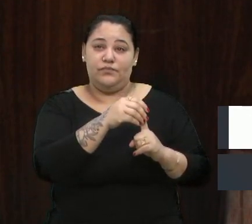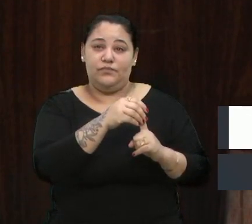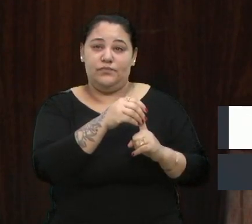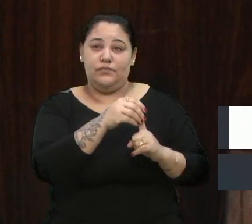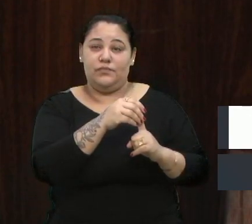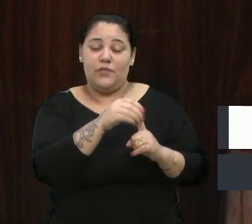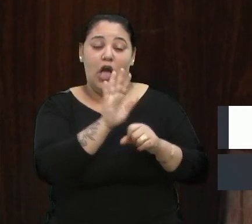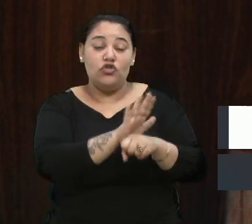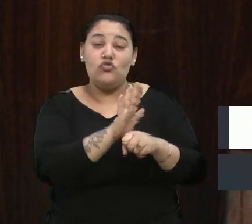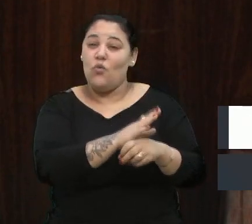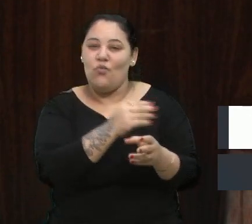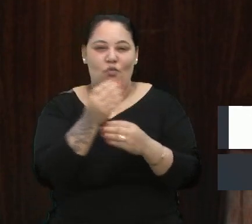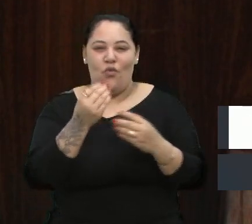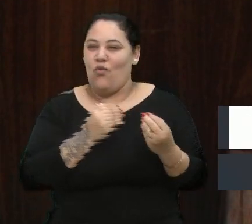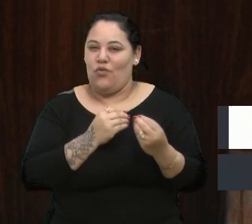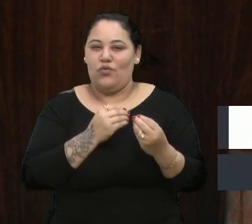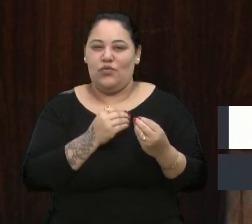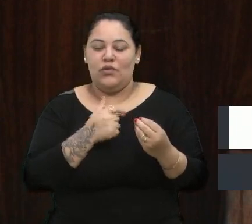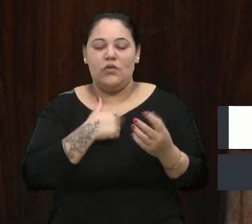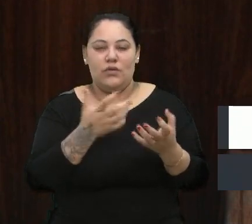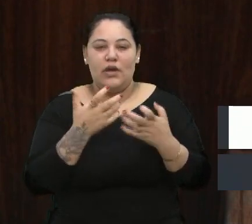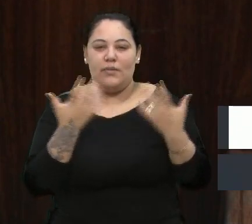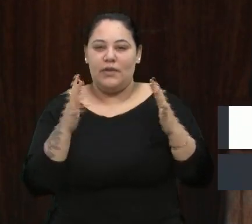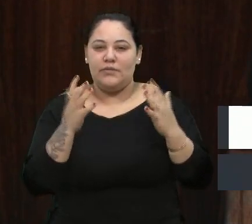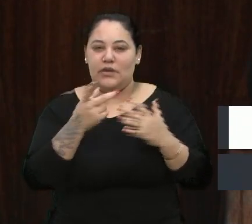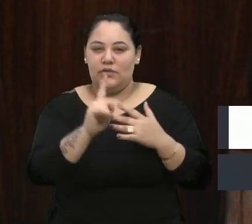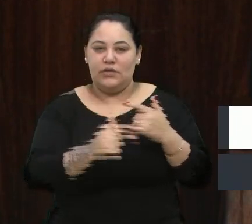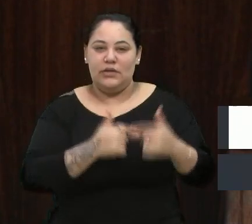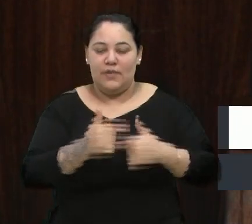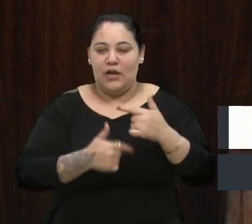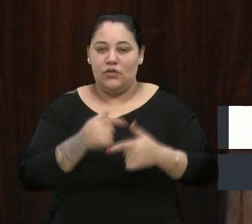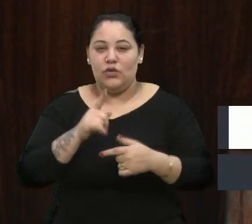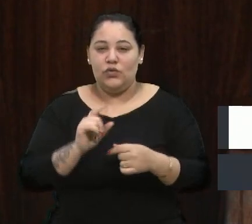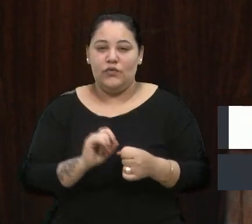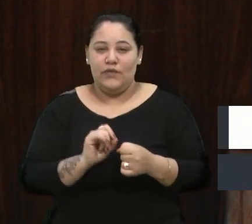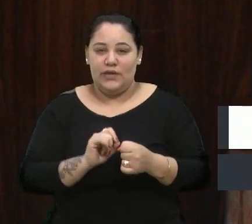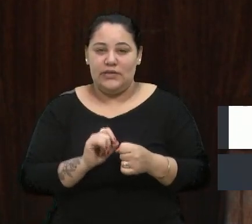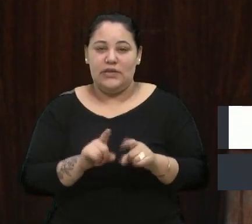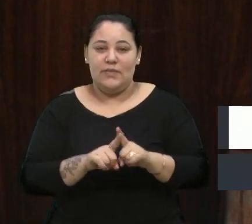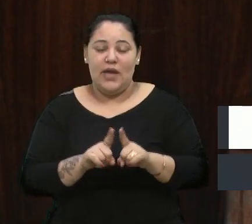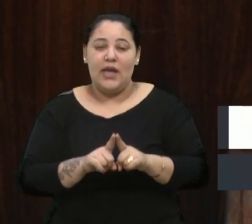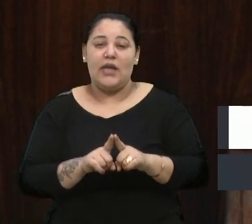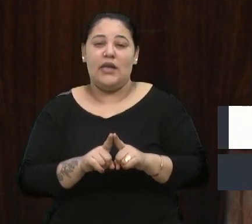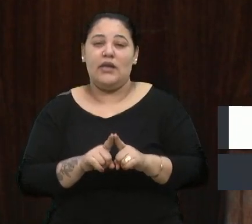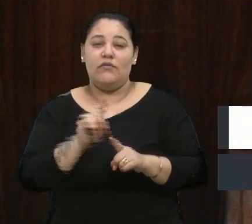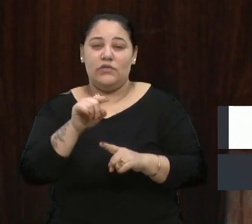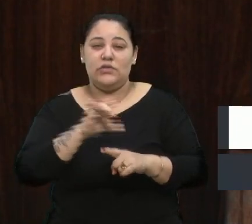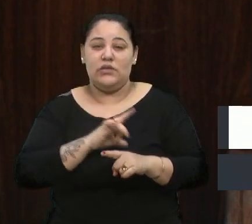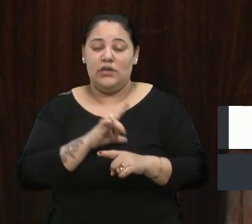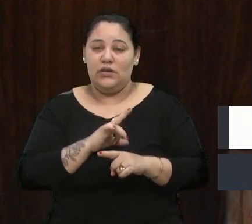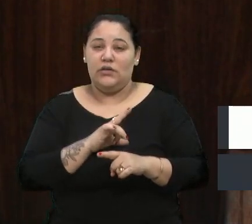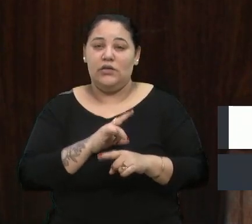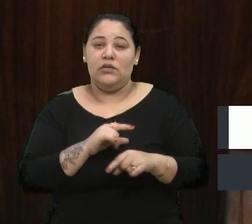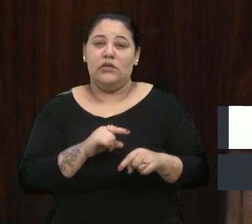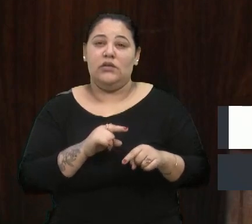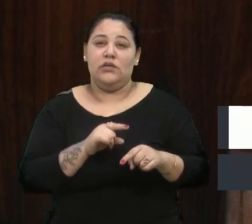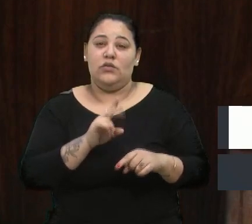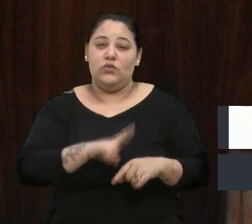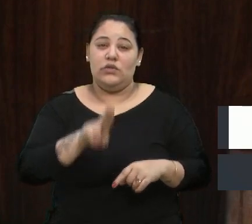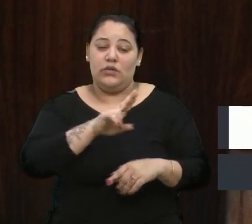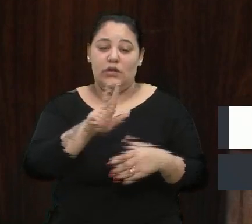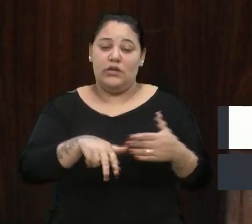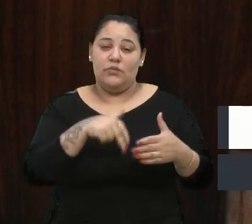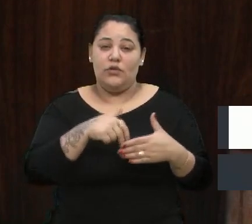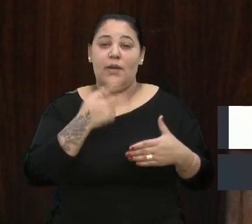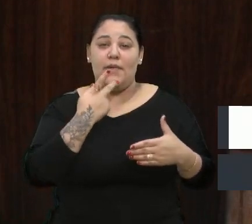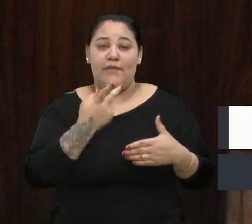cidade, né? Então, quero lhe parabenizar por esse trabalho que o senhor fez ali, e o senhor tem, de vez em quando, usado a tribuna para falar isso. Eu não